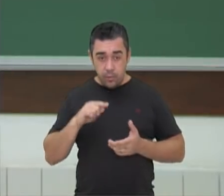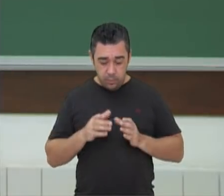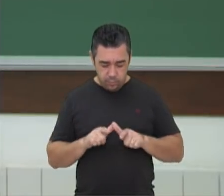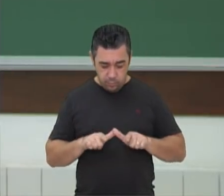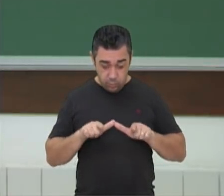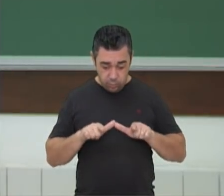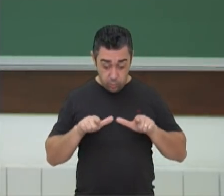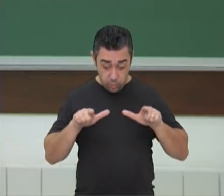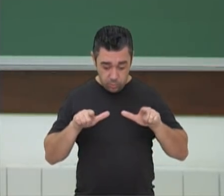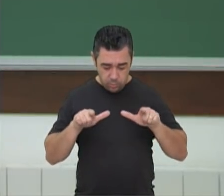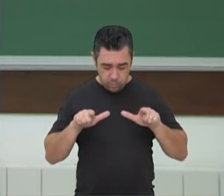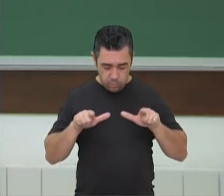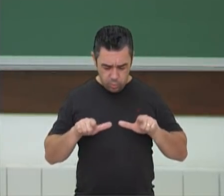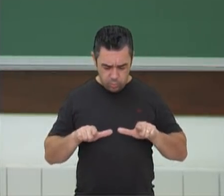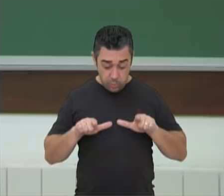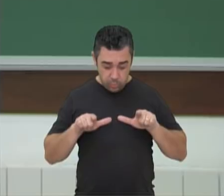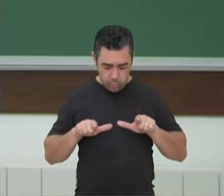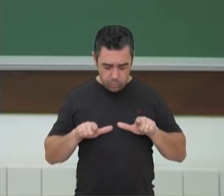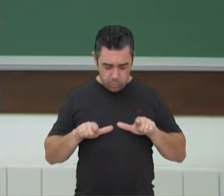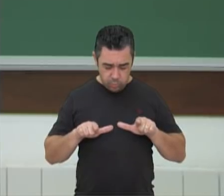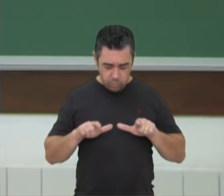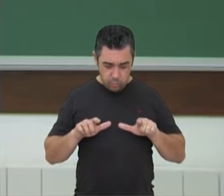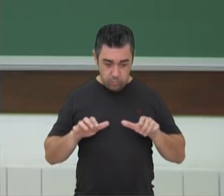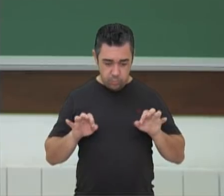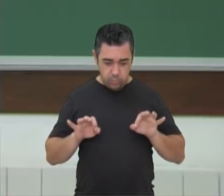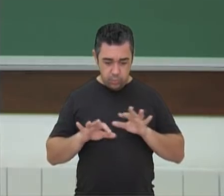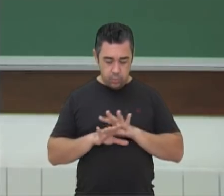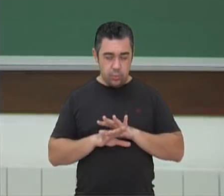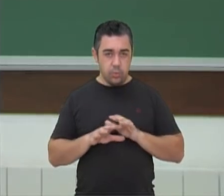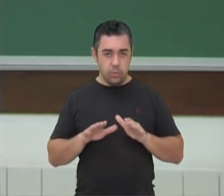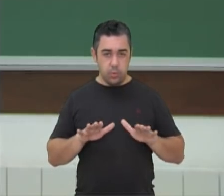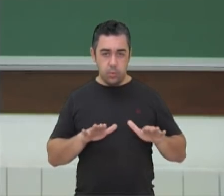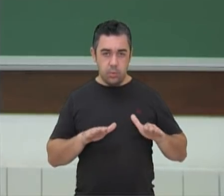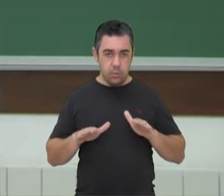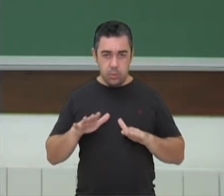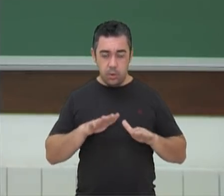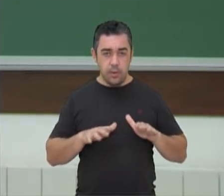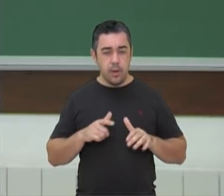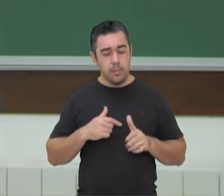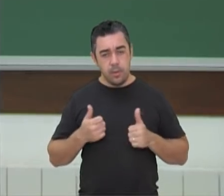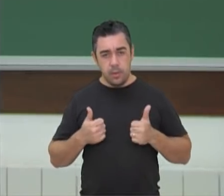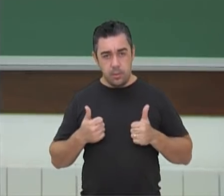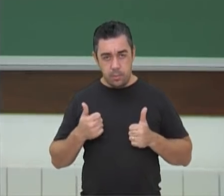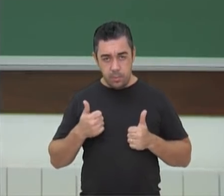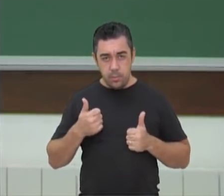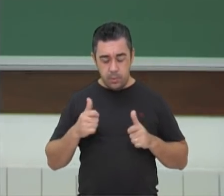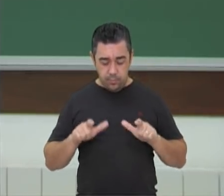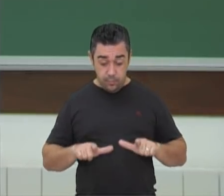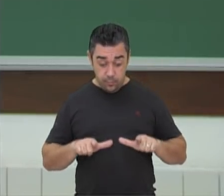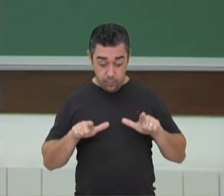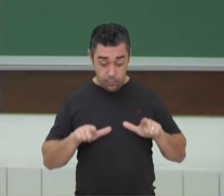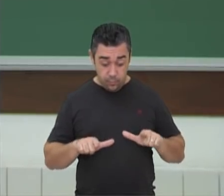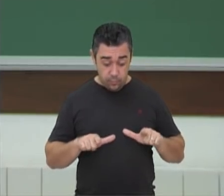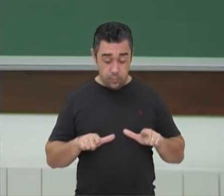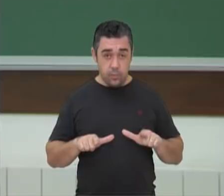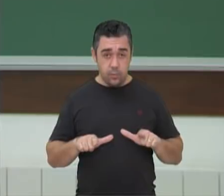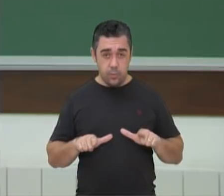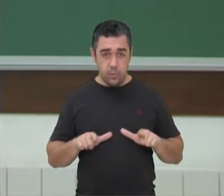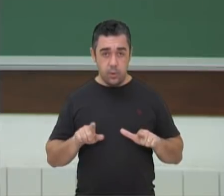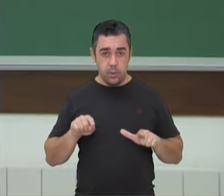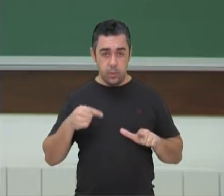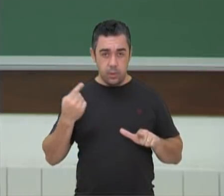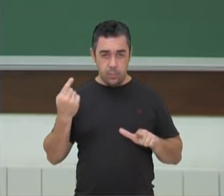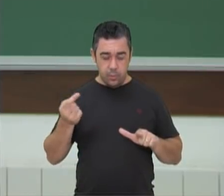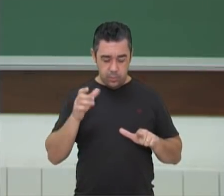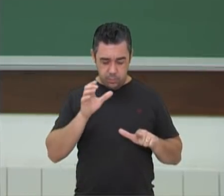um microscópio, coloco a lâmina de vidro e o objeto em cima. Primeiro ajuste de focagem, eu mexo no botão